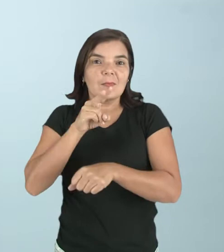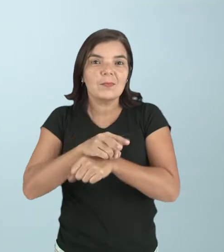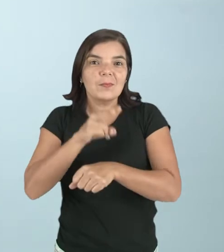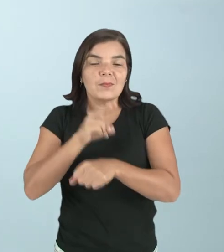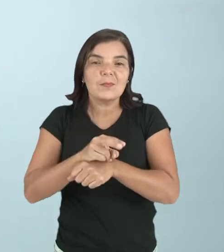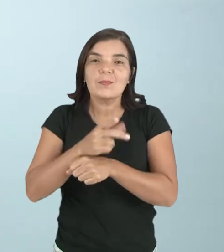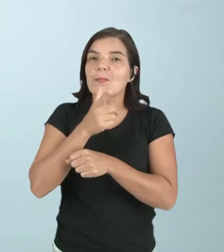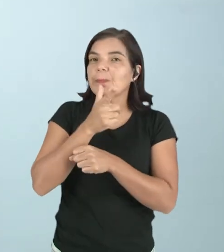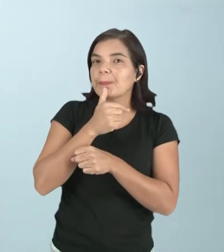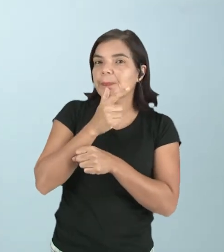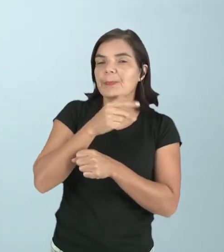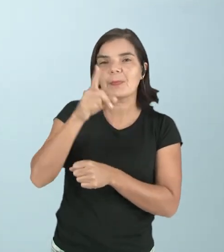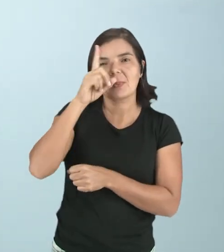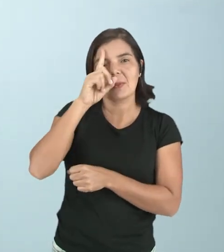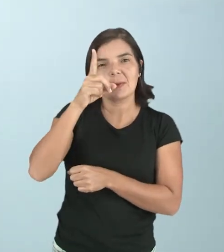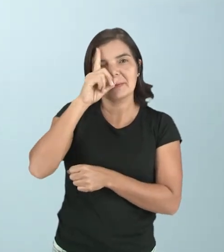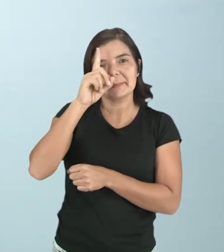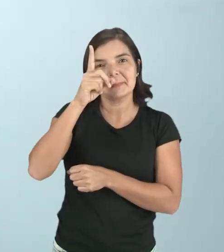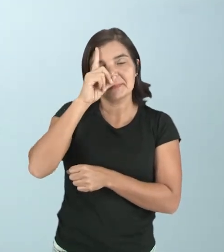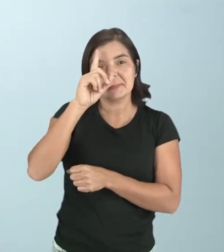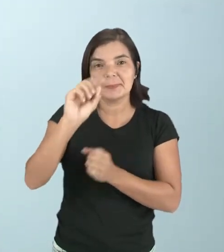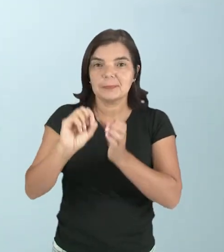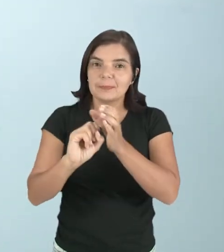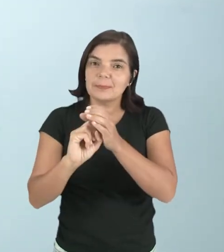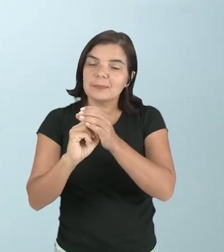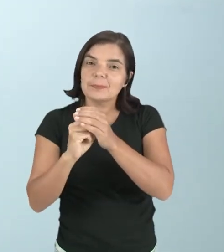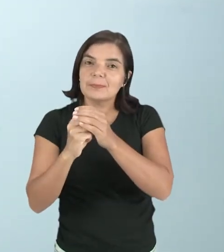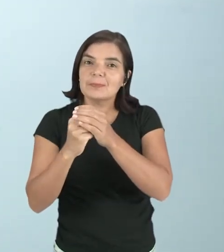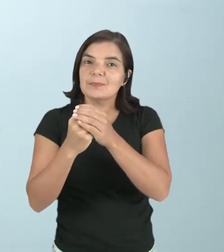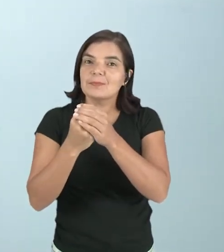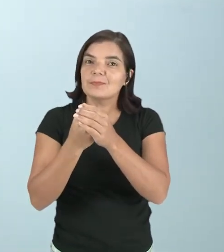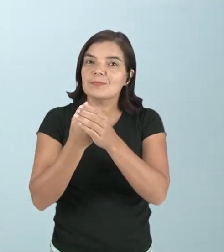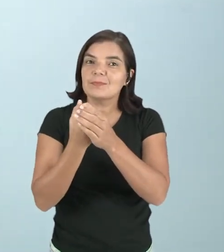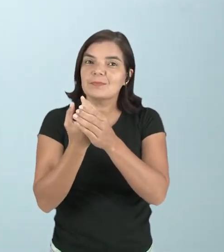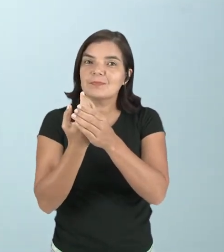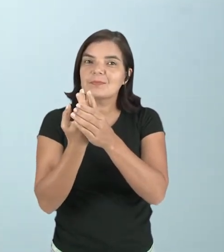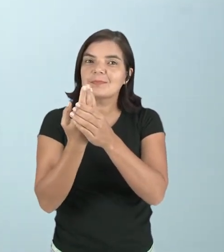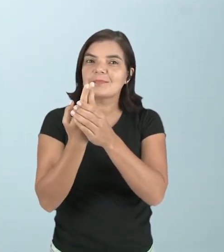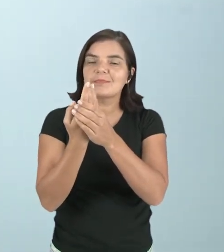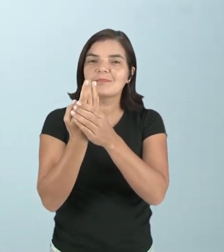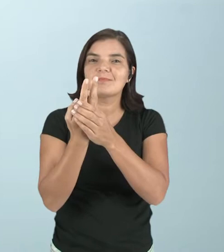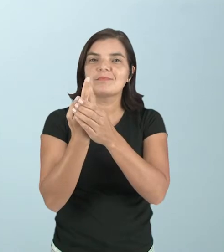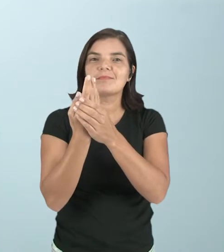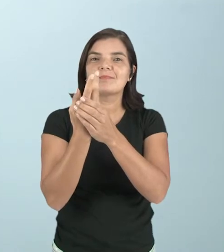cuidada, regada todos os dias, ela germina, ela nasce.